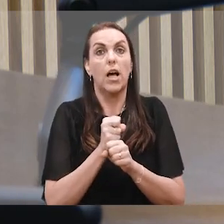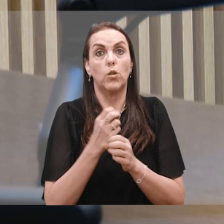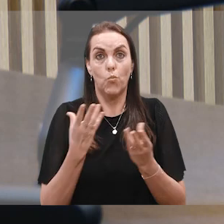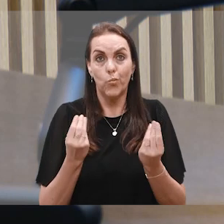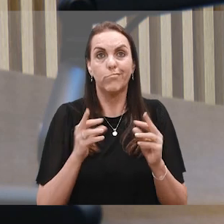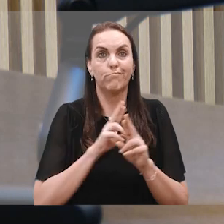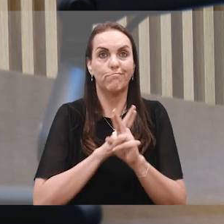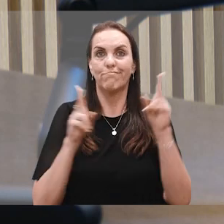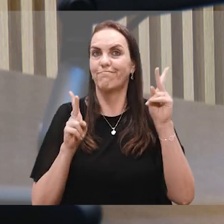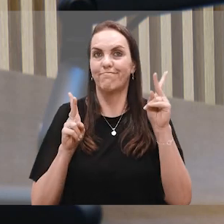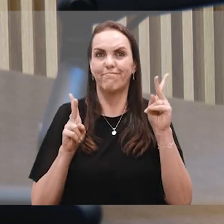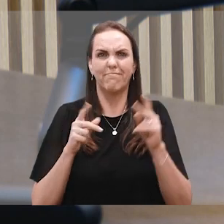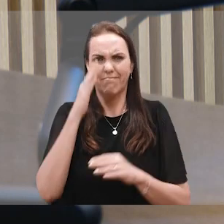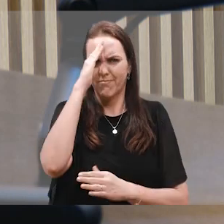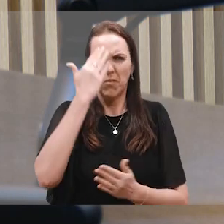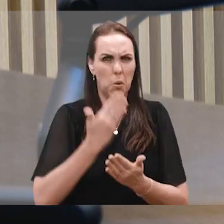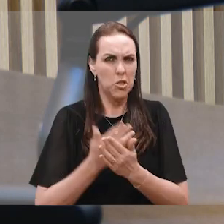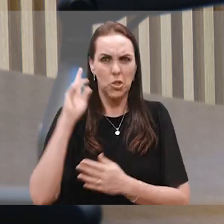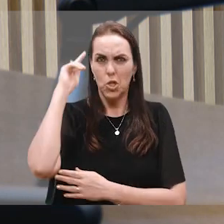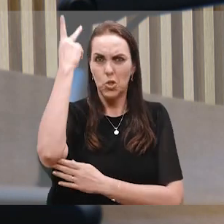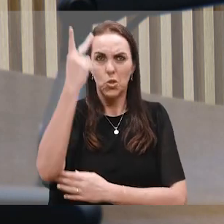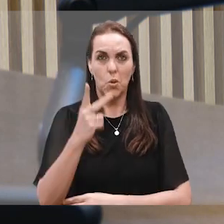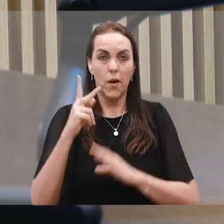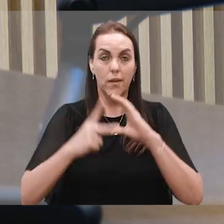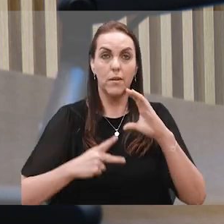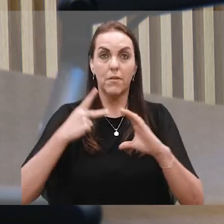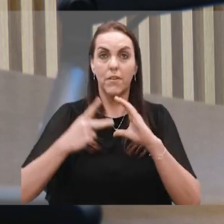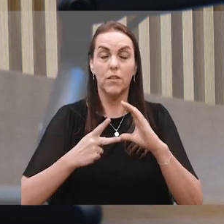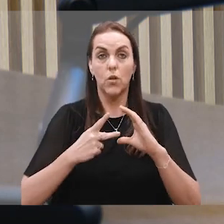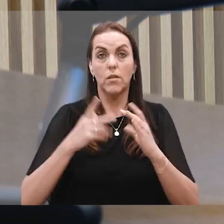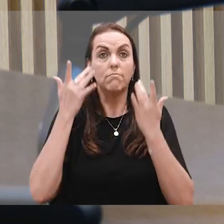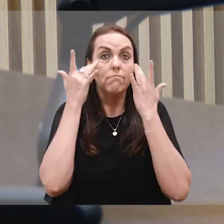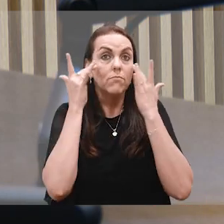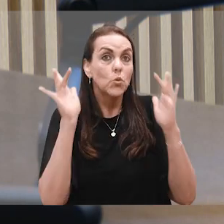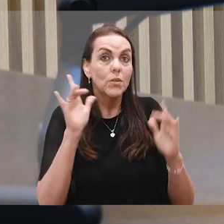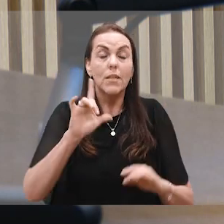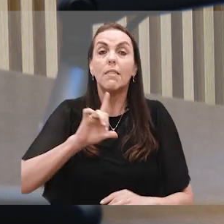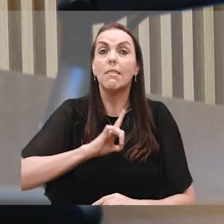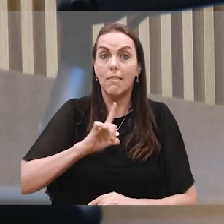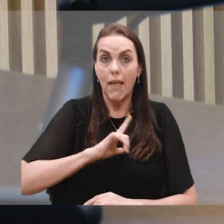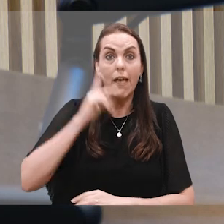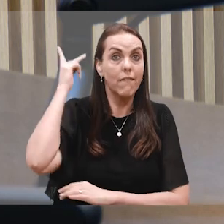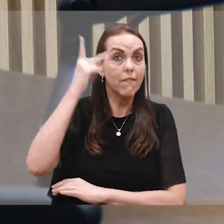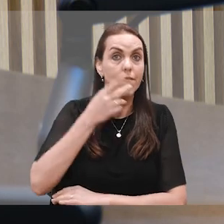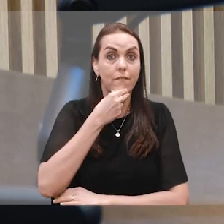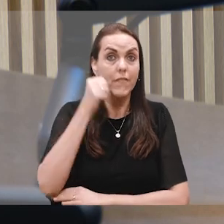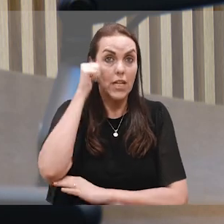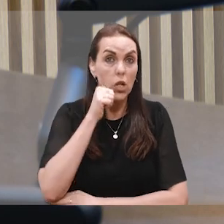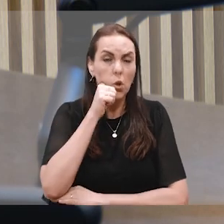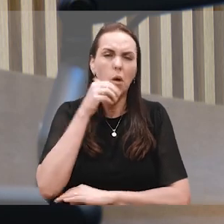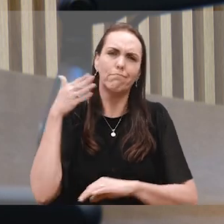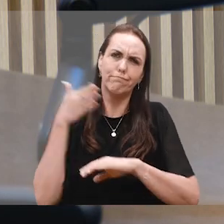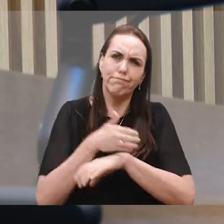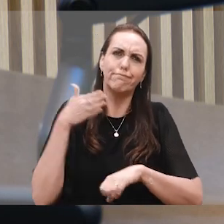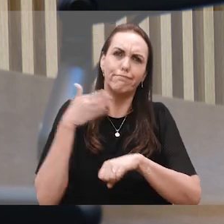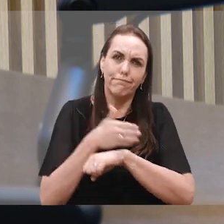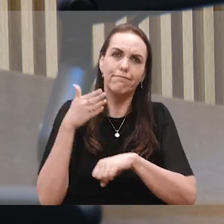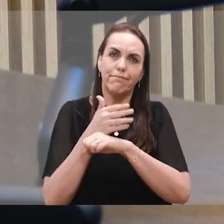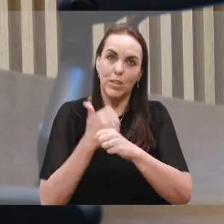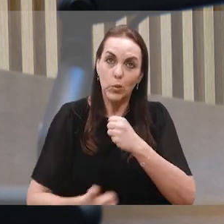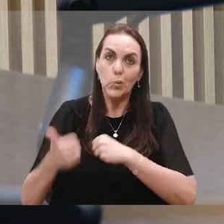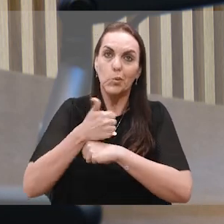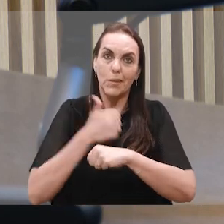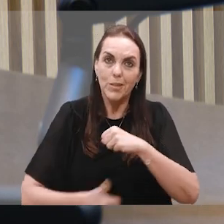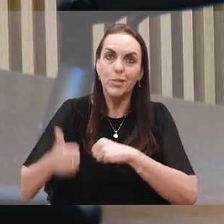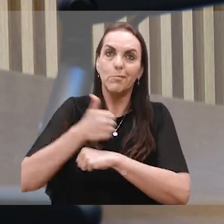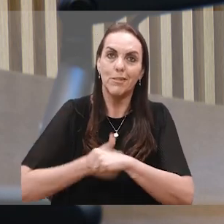assim, muito diferente, eu acredito que na história da Câmara, eu não sei se teve uma vereadora ou um vereador que entrou tantas vezes